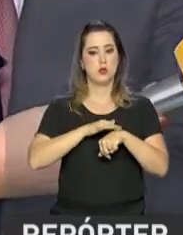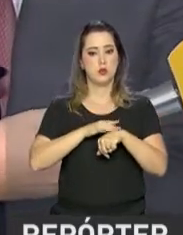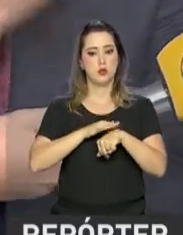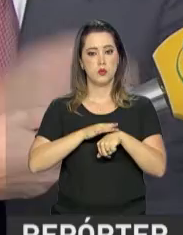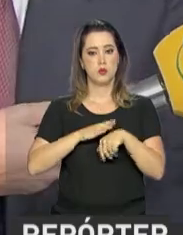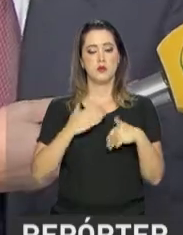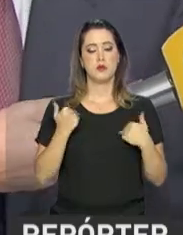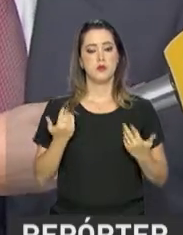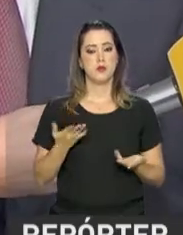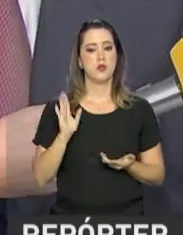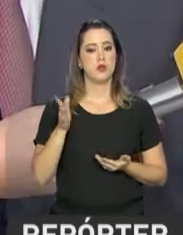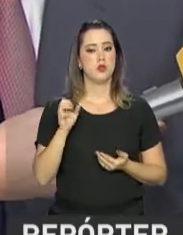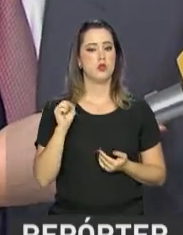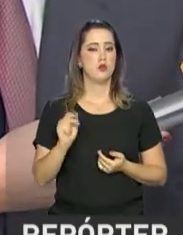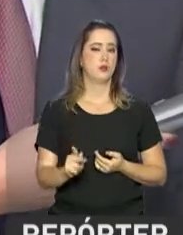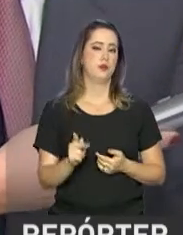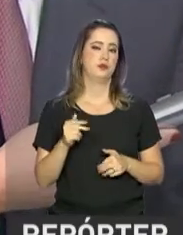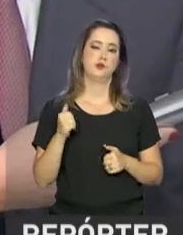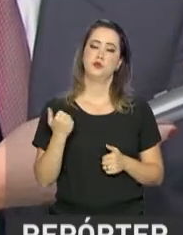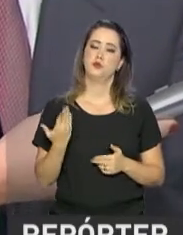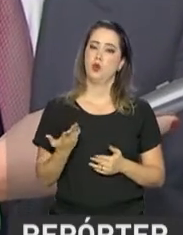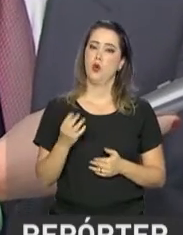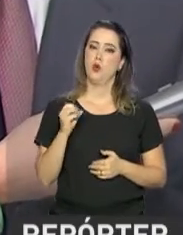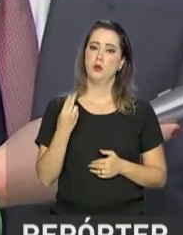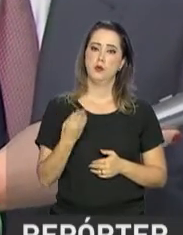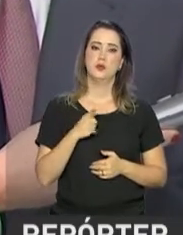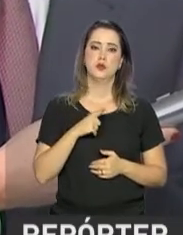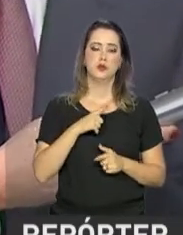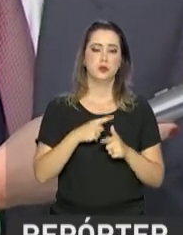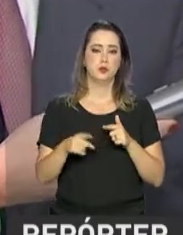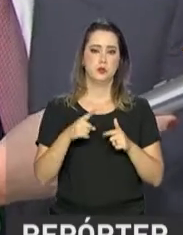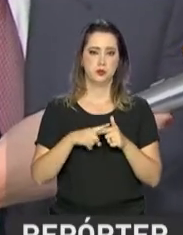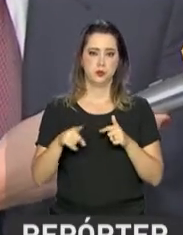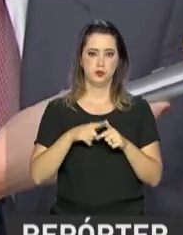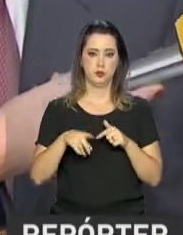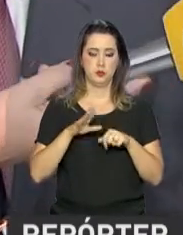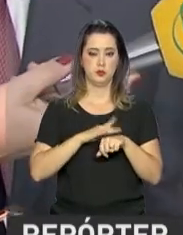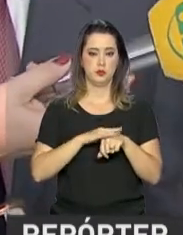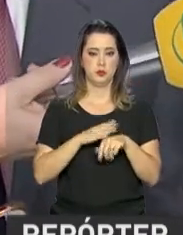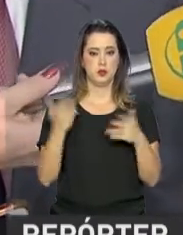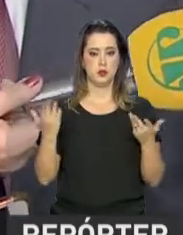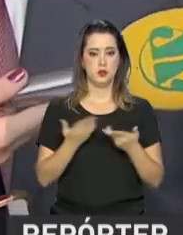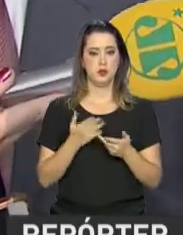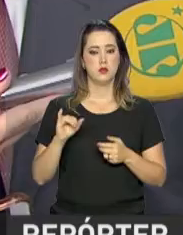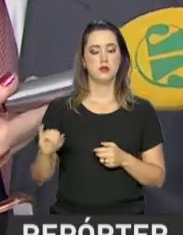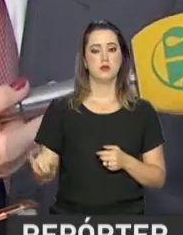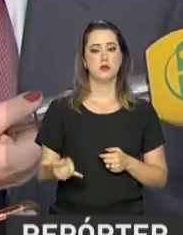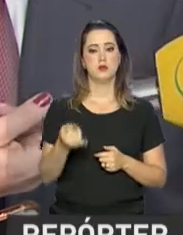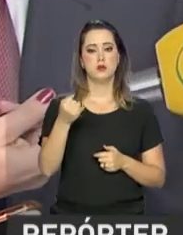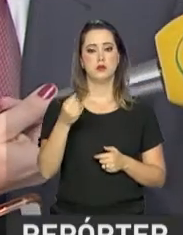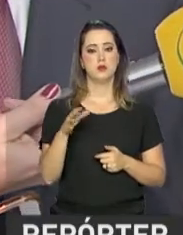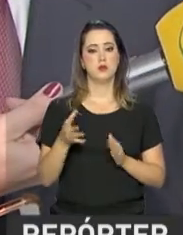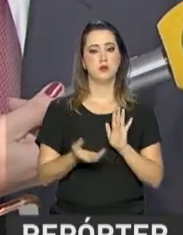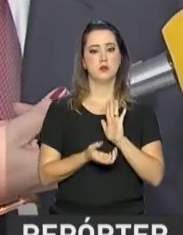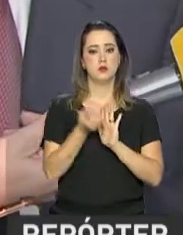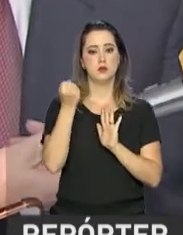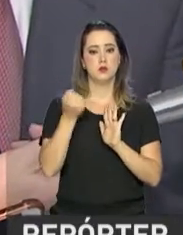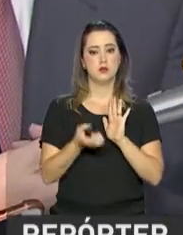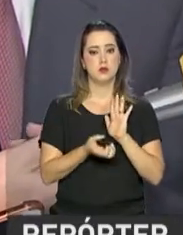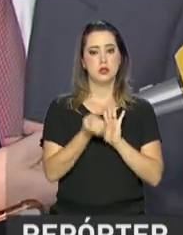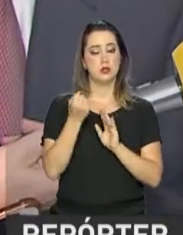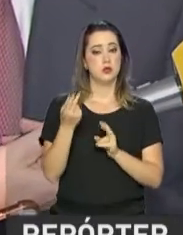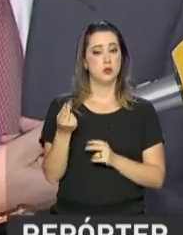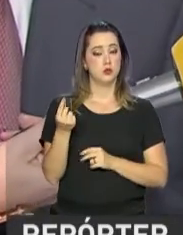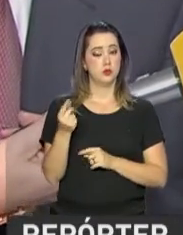doença grave já estava aposentado ou última situação de invalidez agora tem a oportunidade de fazer o saque dessas